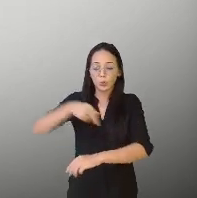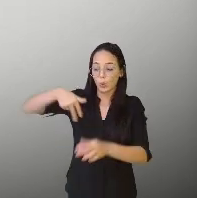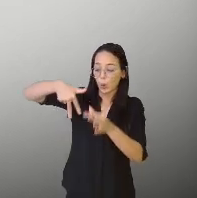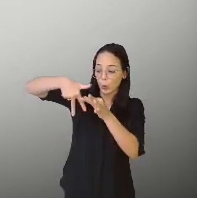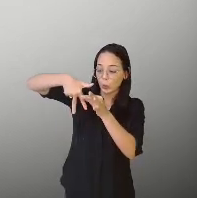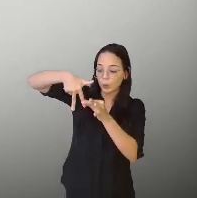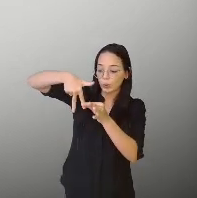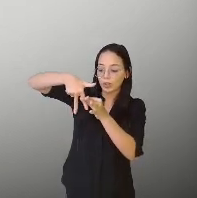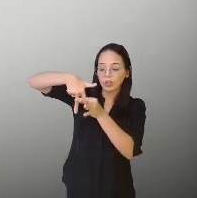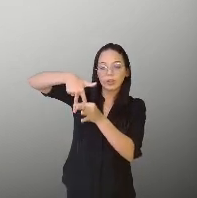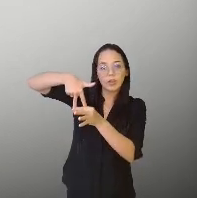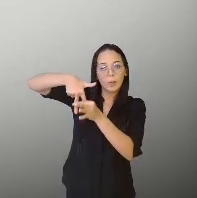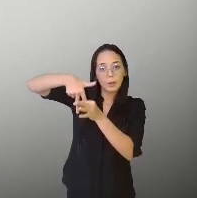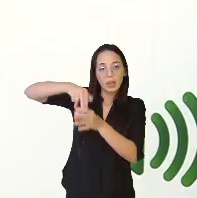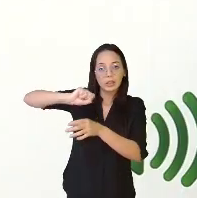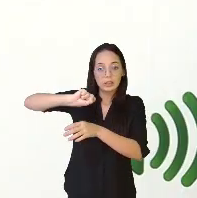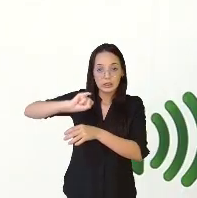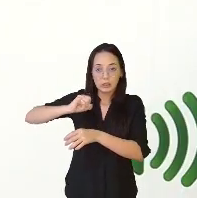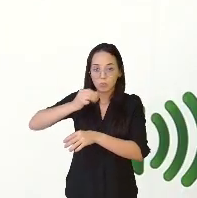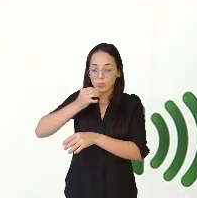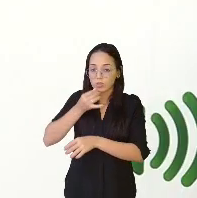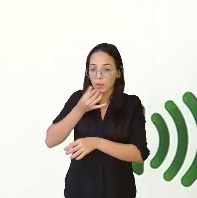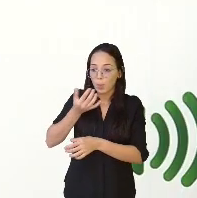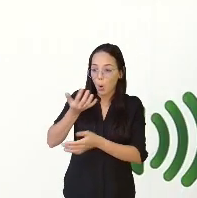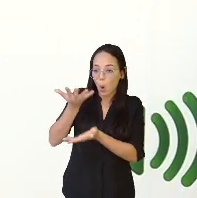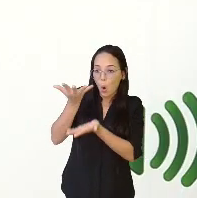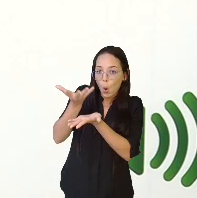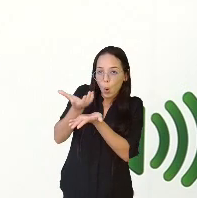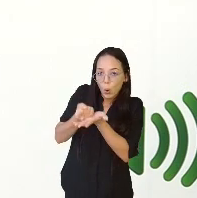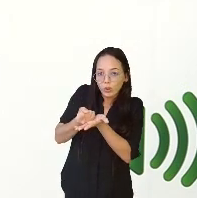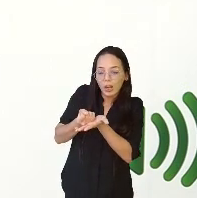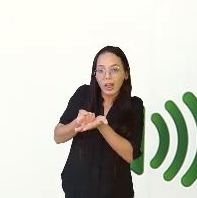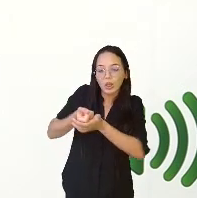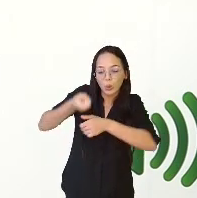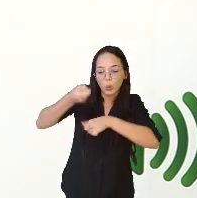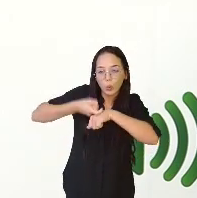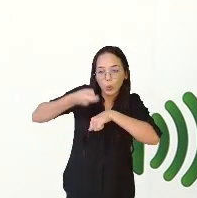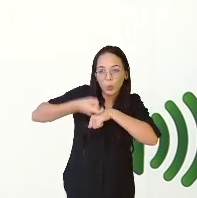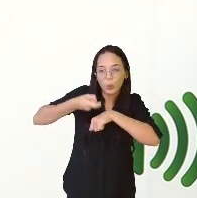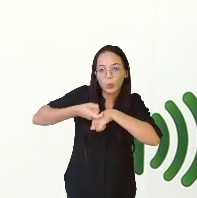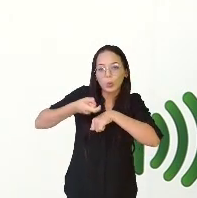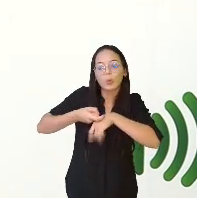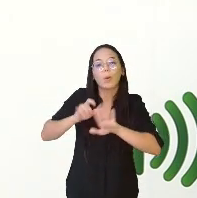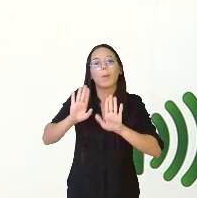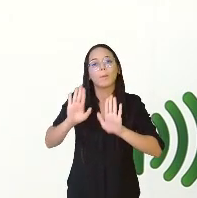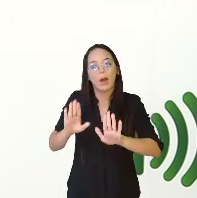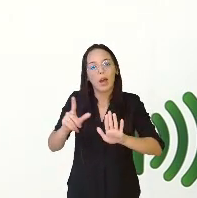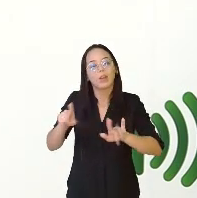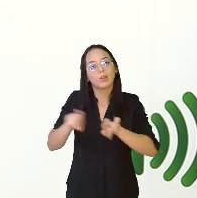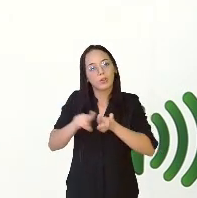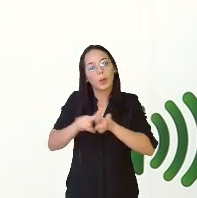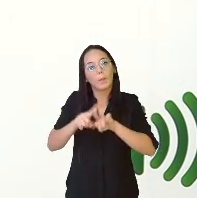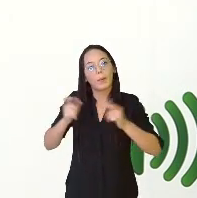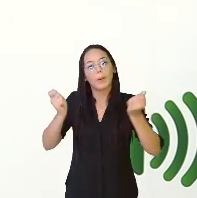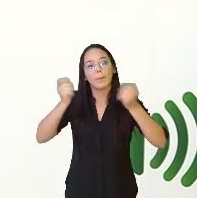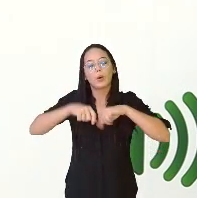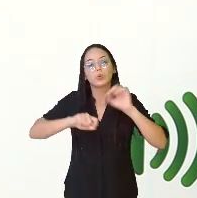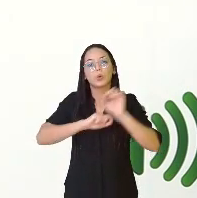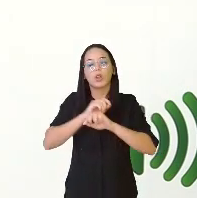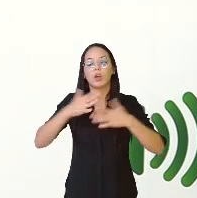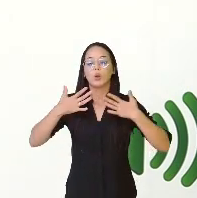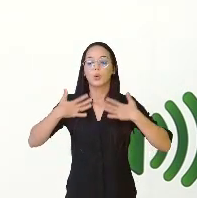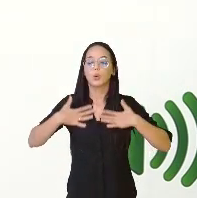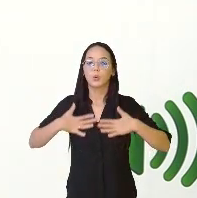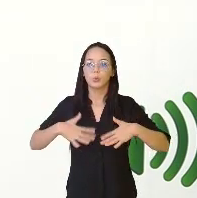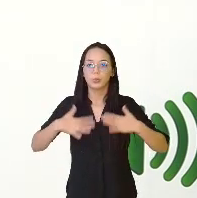Se eu contrair, ele vai ficar mais durinho. Mas eu também tenho a oportunidade de fazer